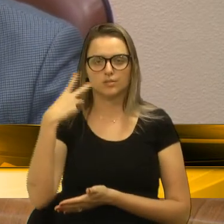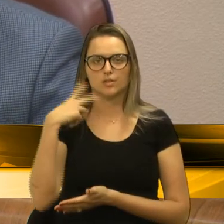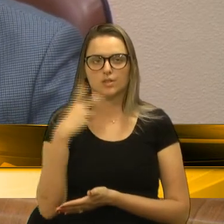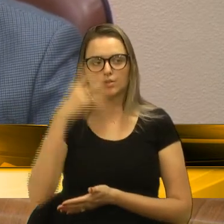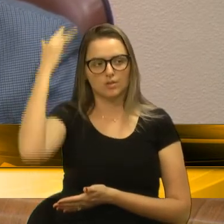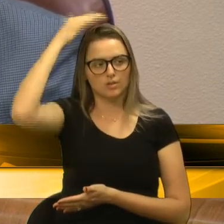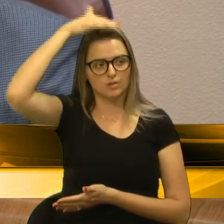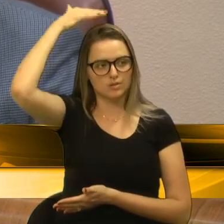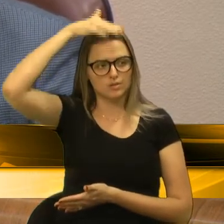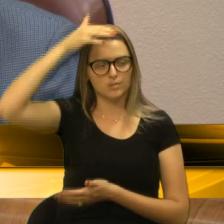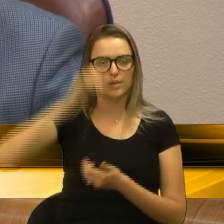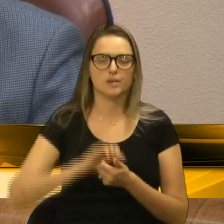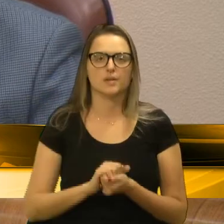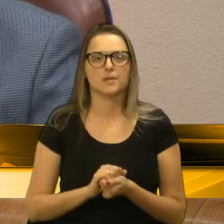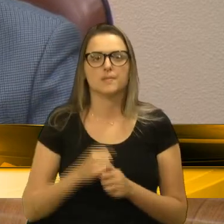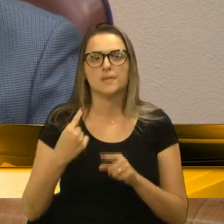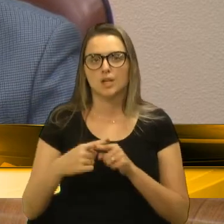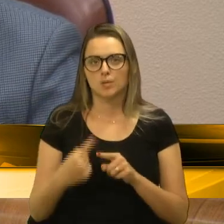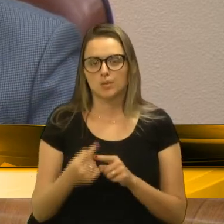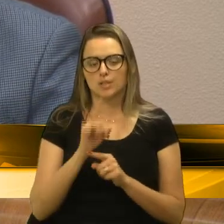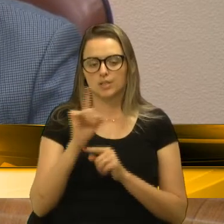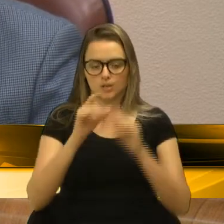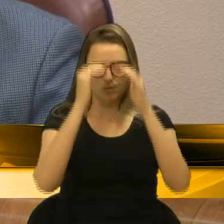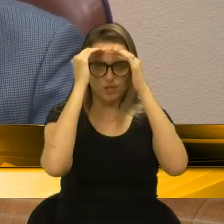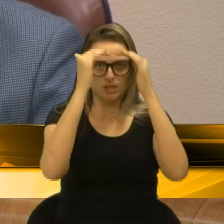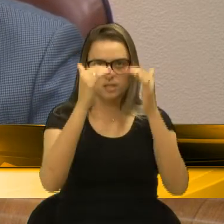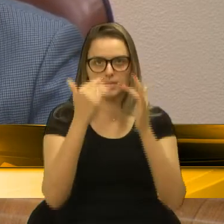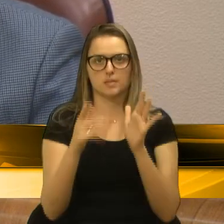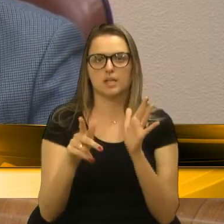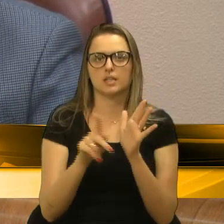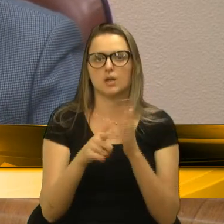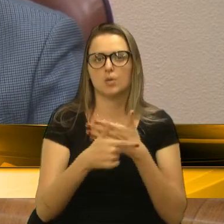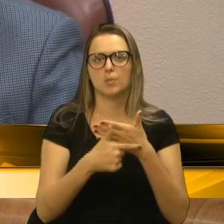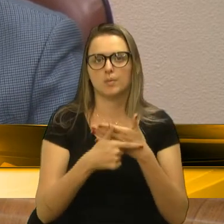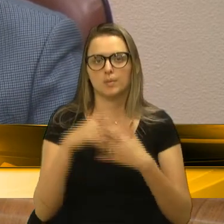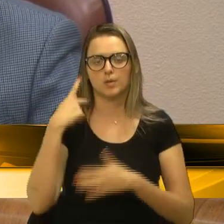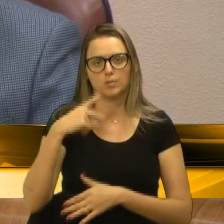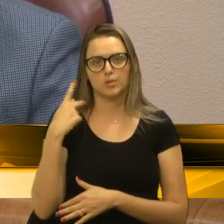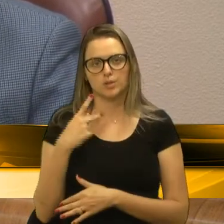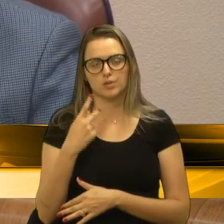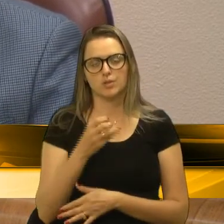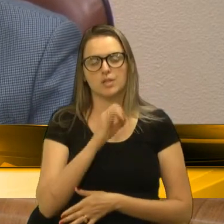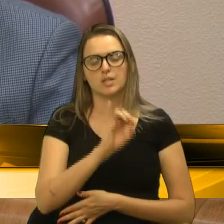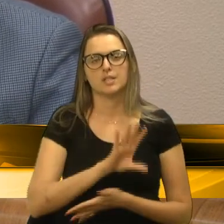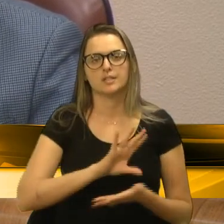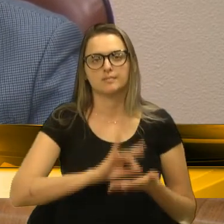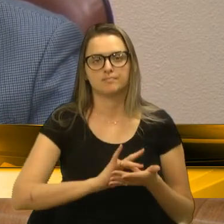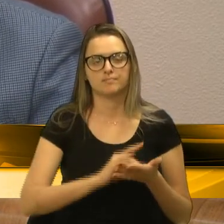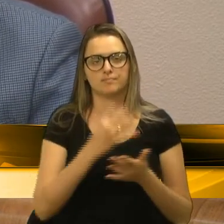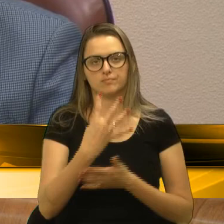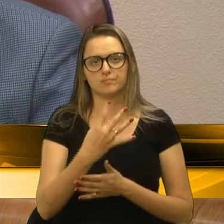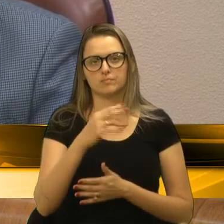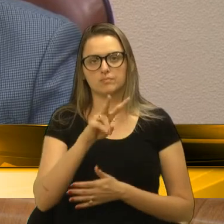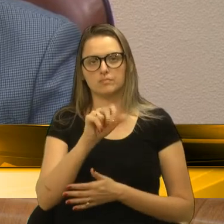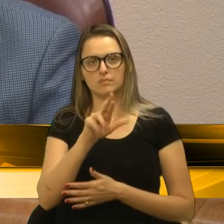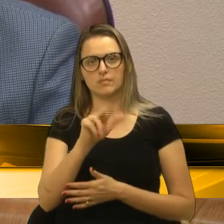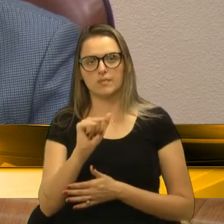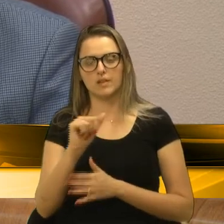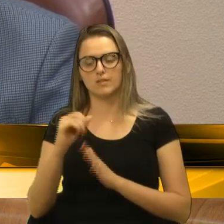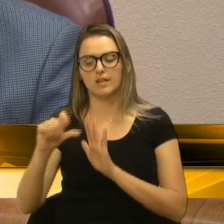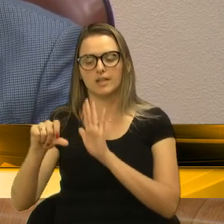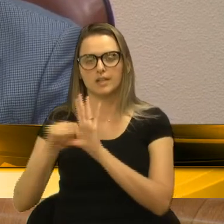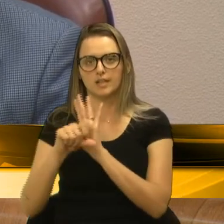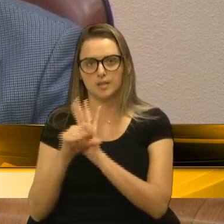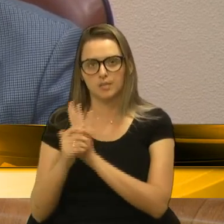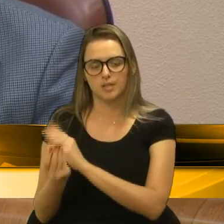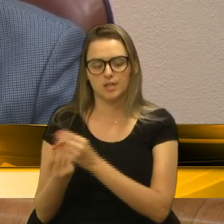seu Tomé por ferir a dignidade e o decoro do seu cargo público. C. Seja oficiada a 4ª Vara Criminal desta comarca, requerendo o envio